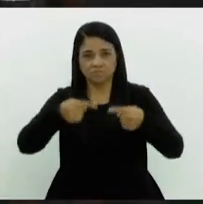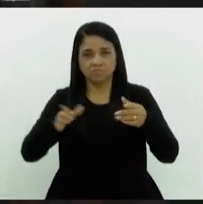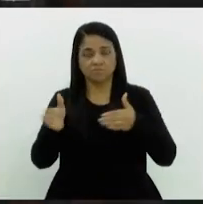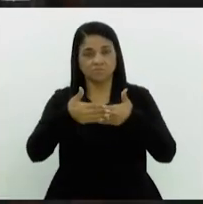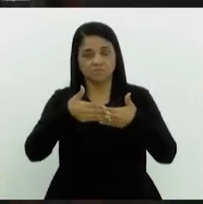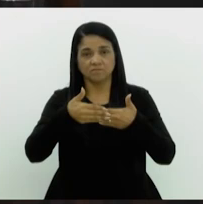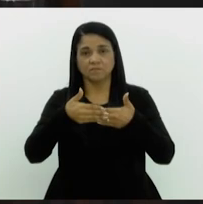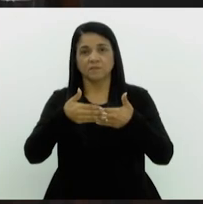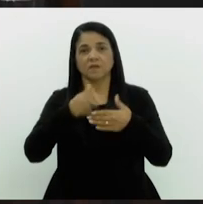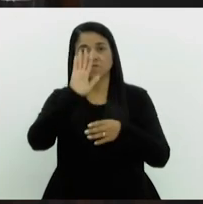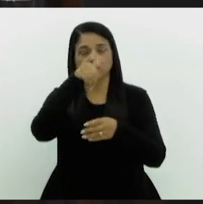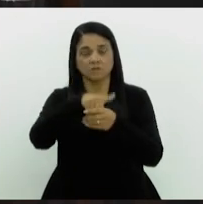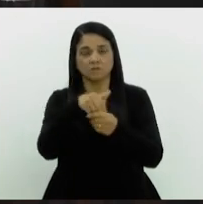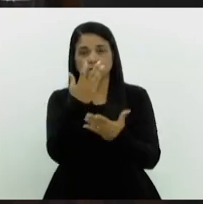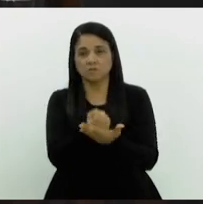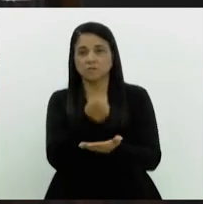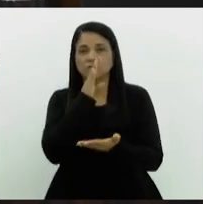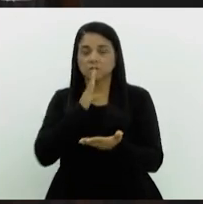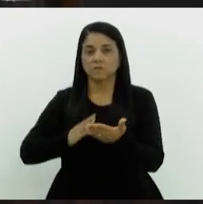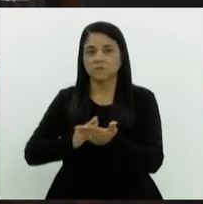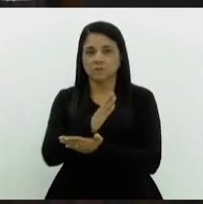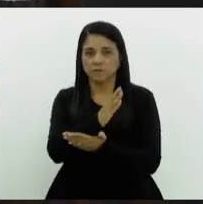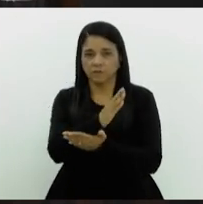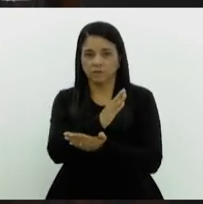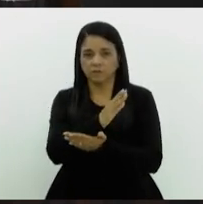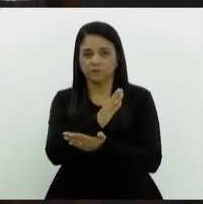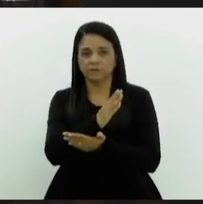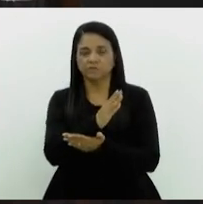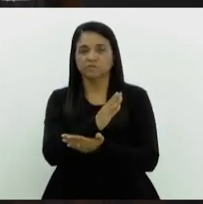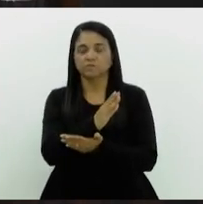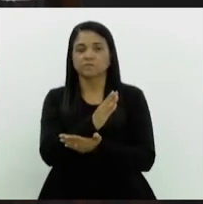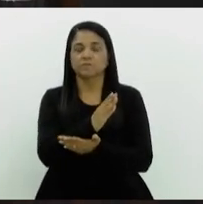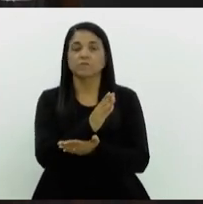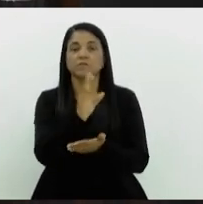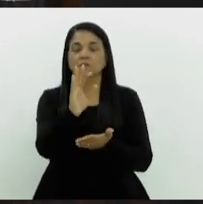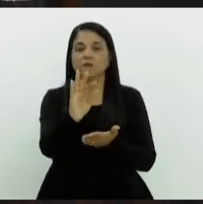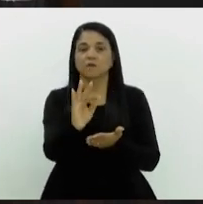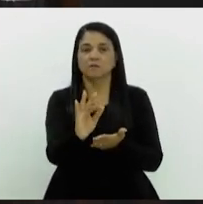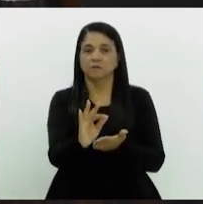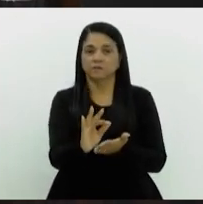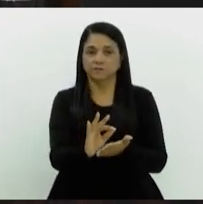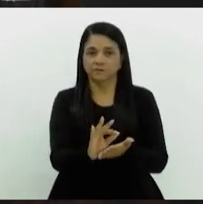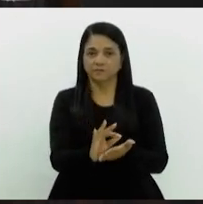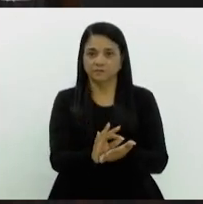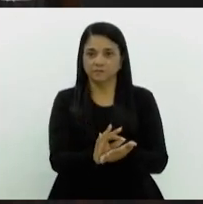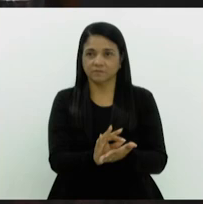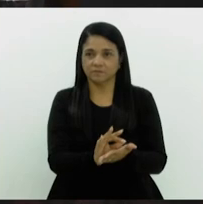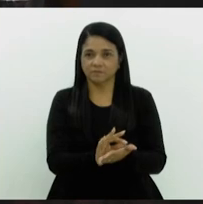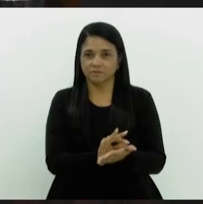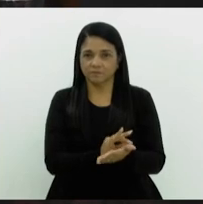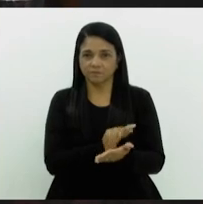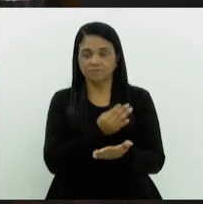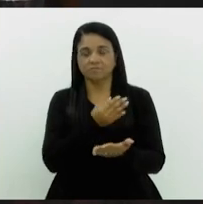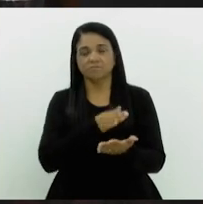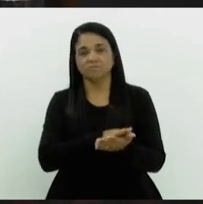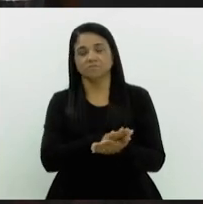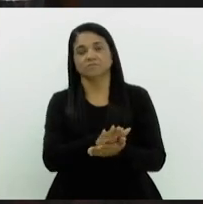a discussão, em votação, os senhores que aprovam, mas como estão aprovados, vai a